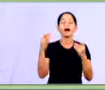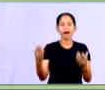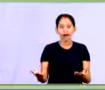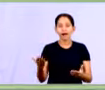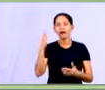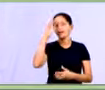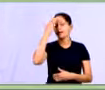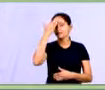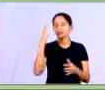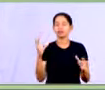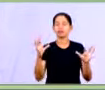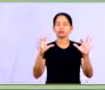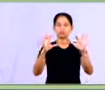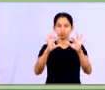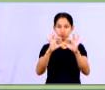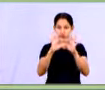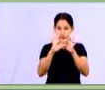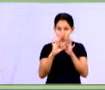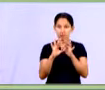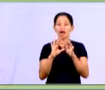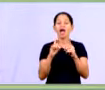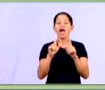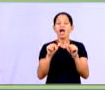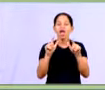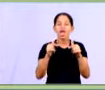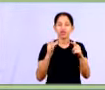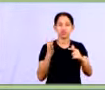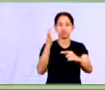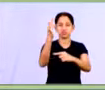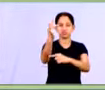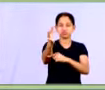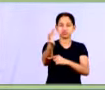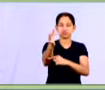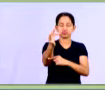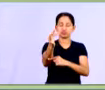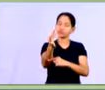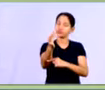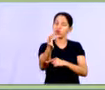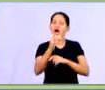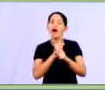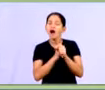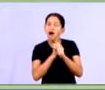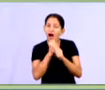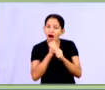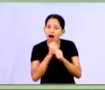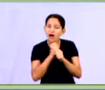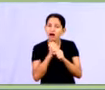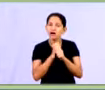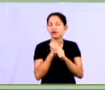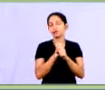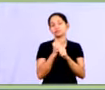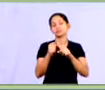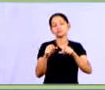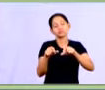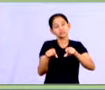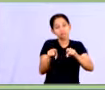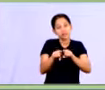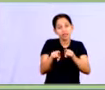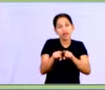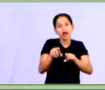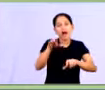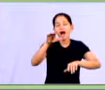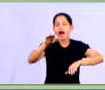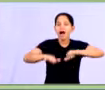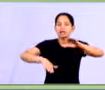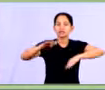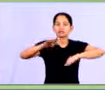entender que esse olhar é no futuro, que está associado a longo prazo, a anos, é um olhar também intermediário, que está